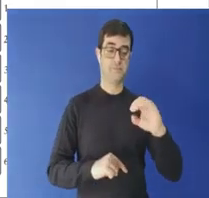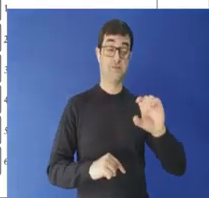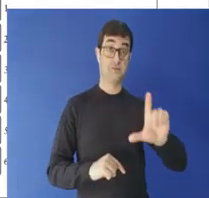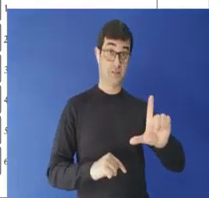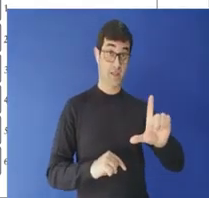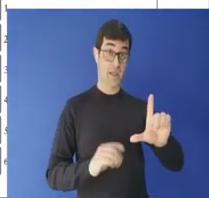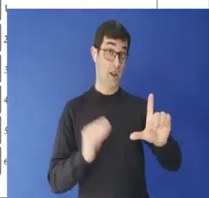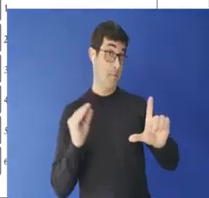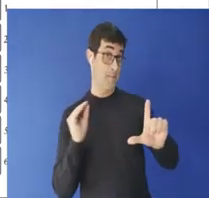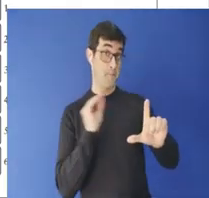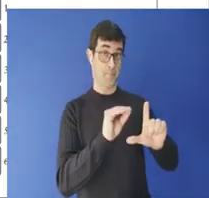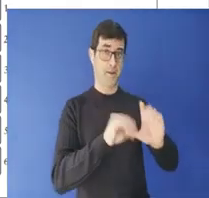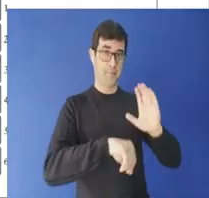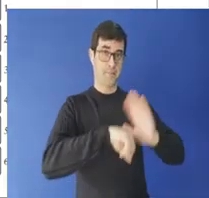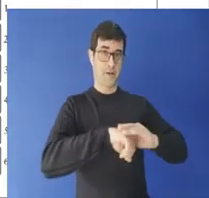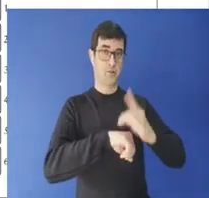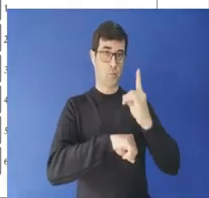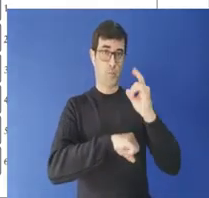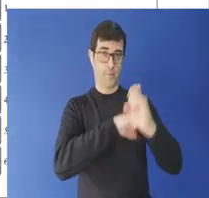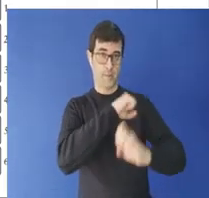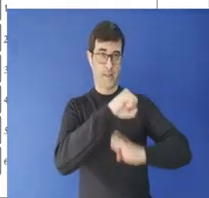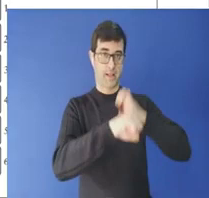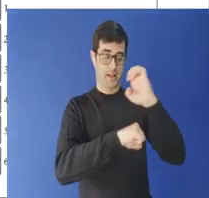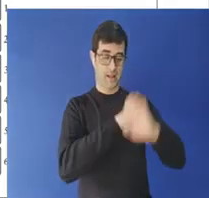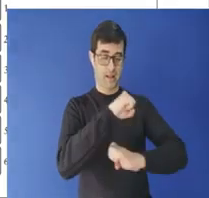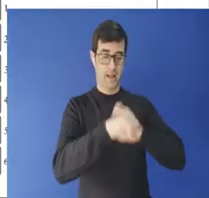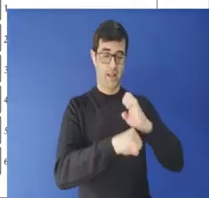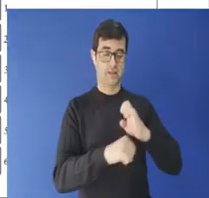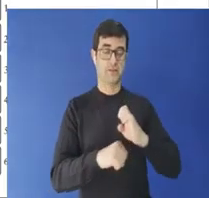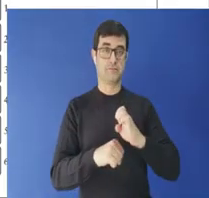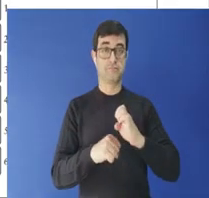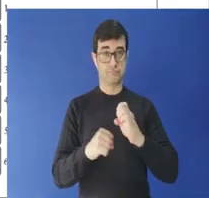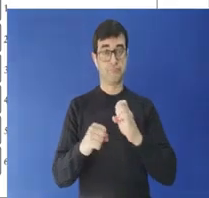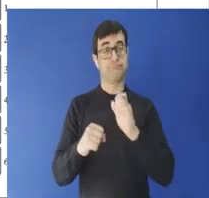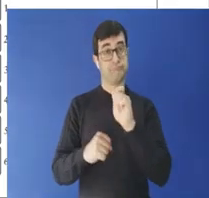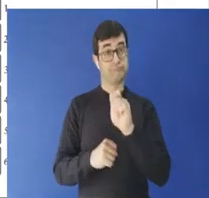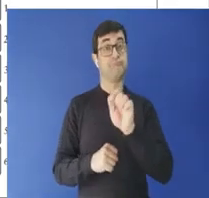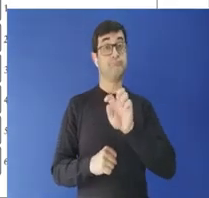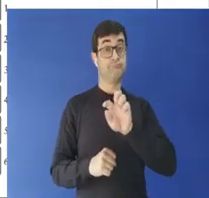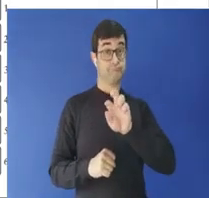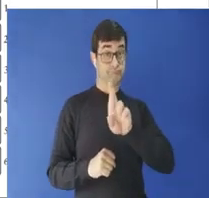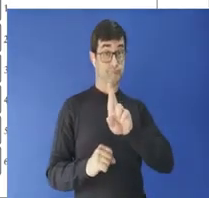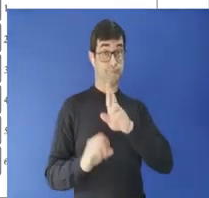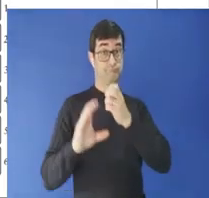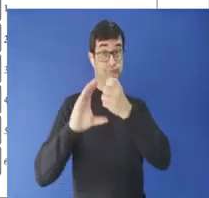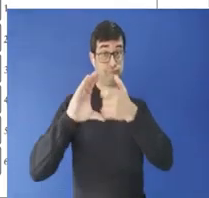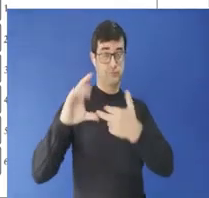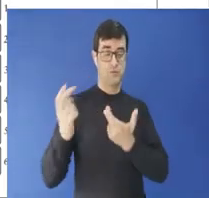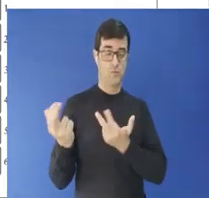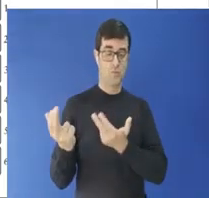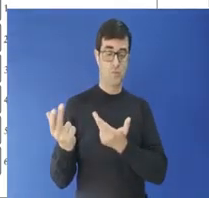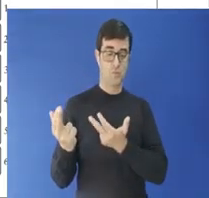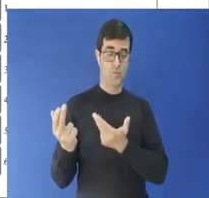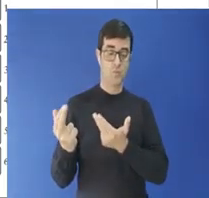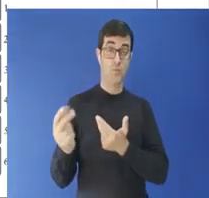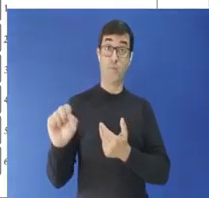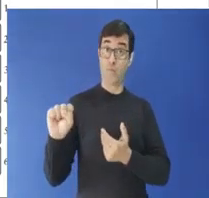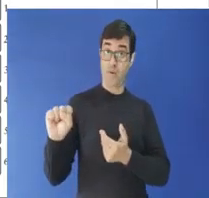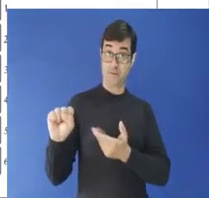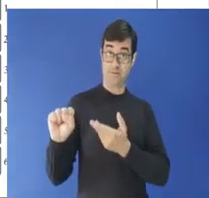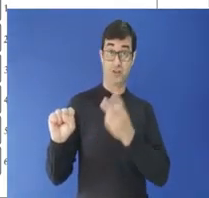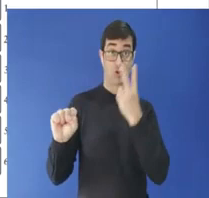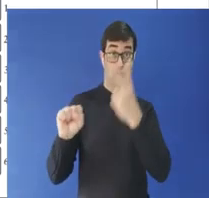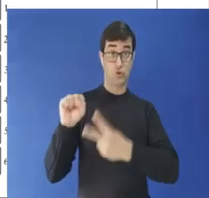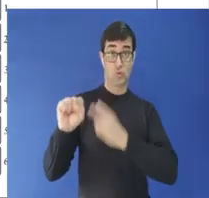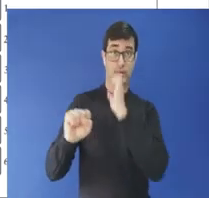eles atingem a configuração do argônio quando o enxofre ganha 2 elétrons e o